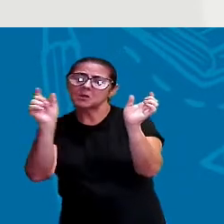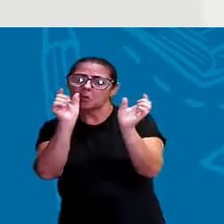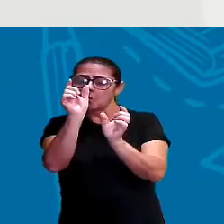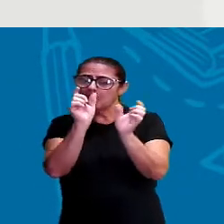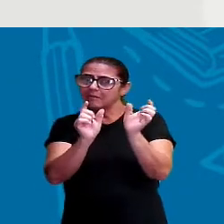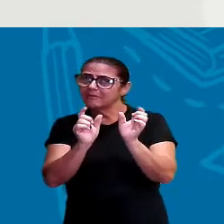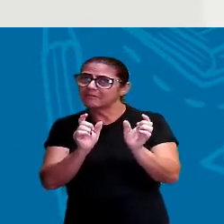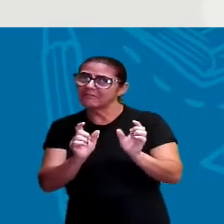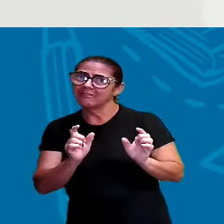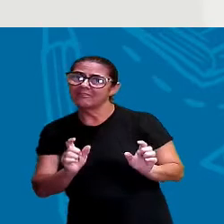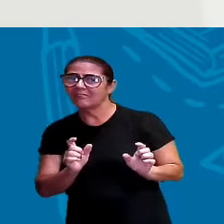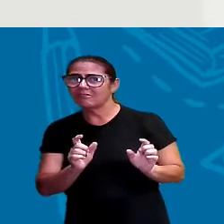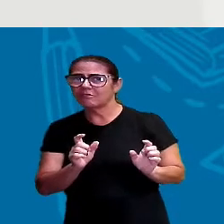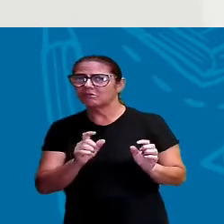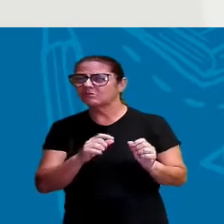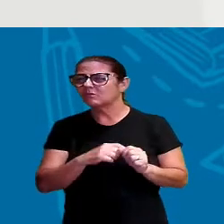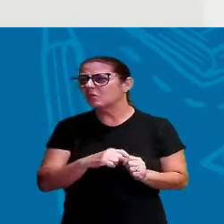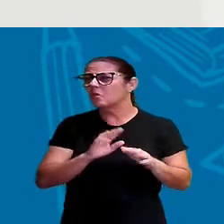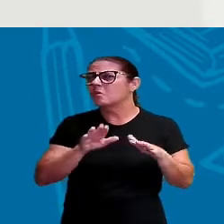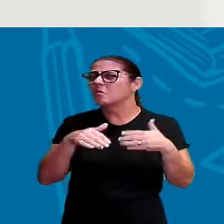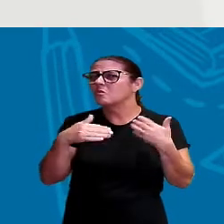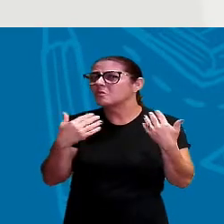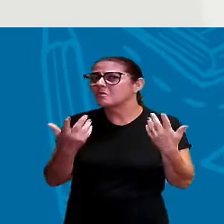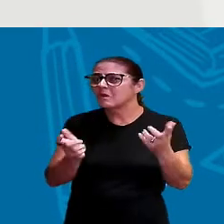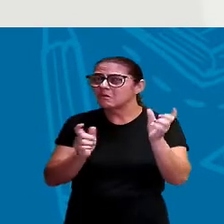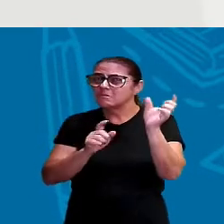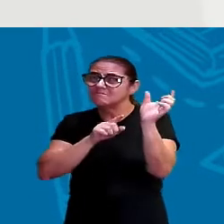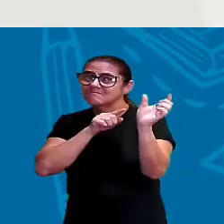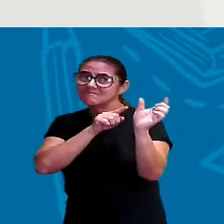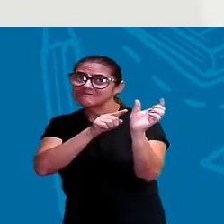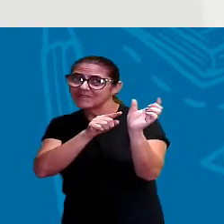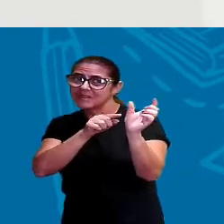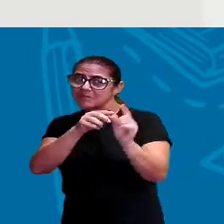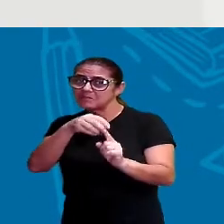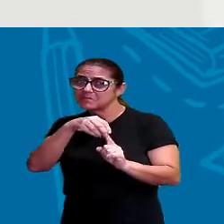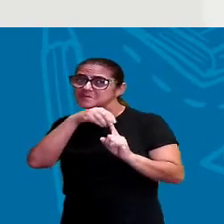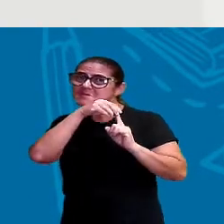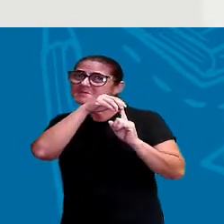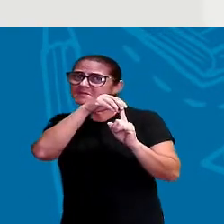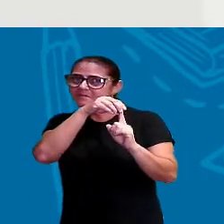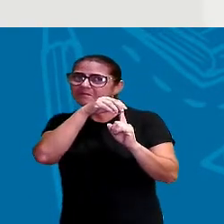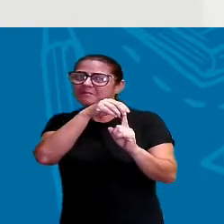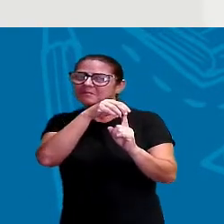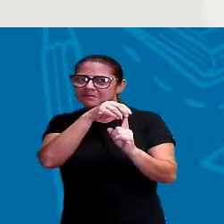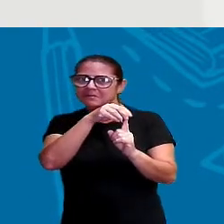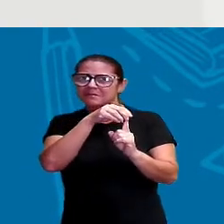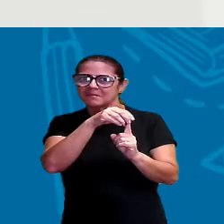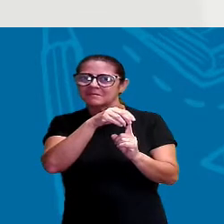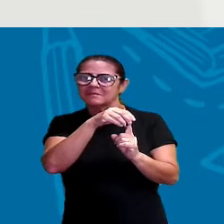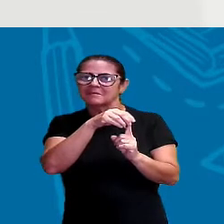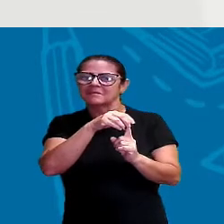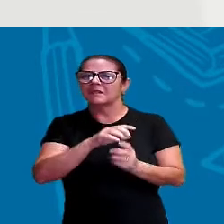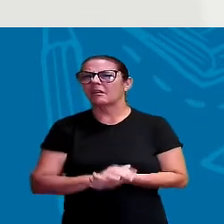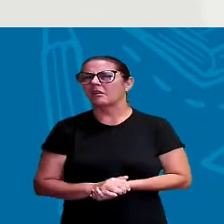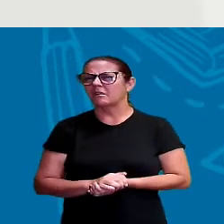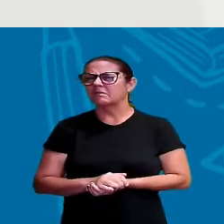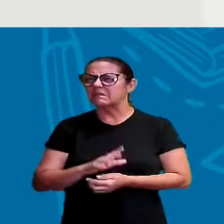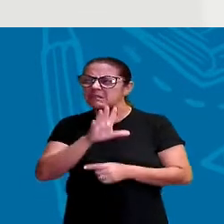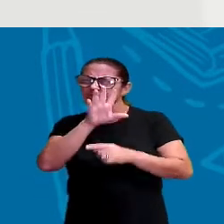em quê? Palavras-chave. Ah, você já sabe, já tem uma noção. Ah, sim, tem